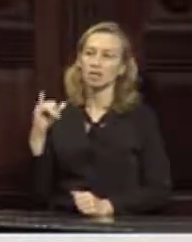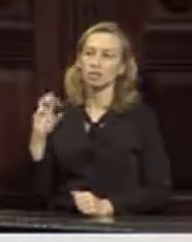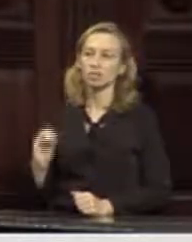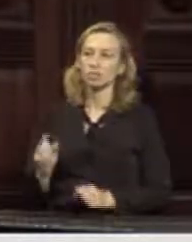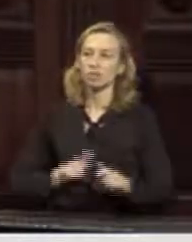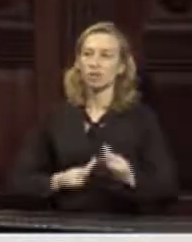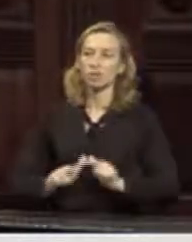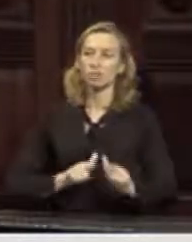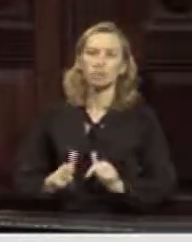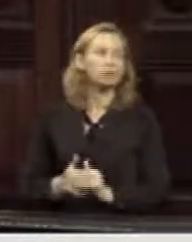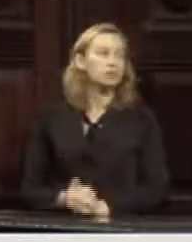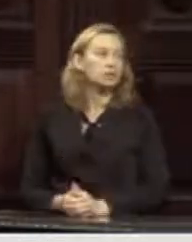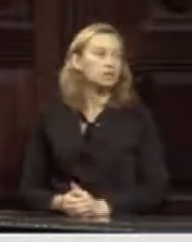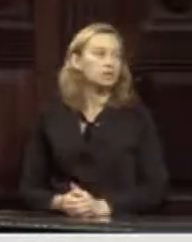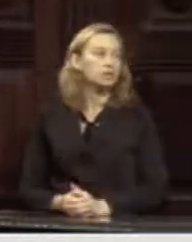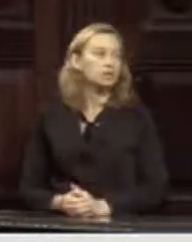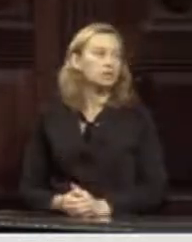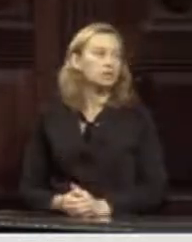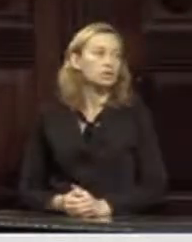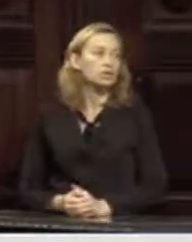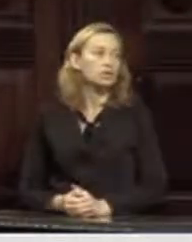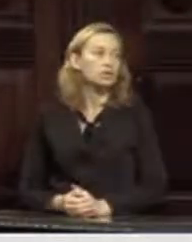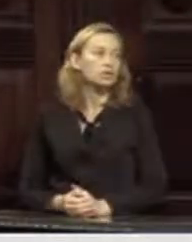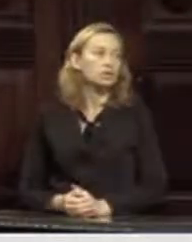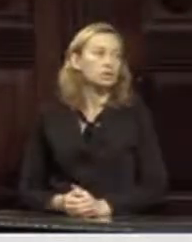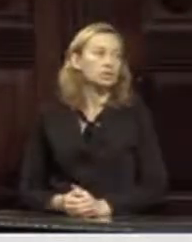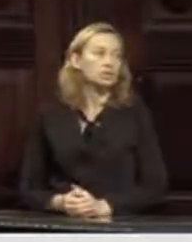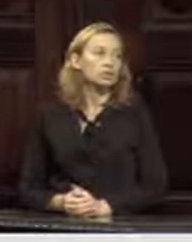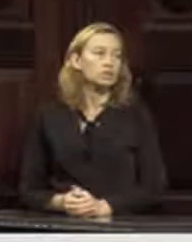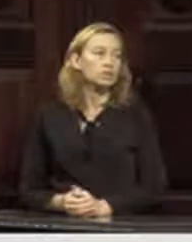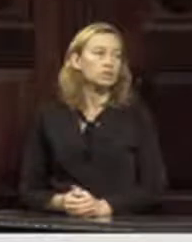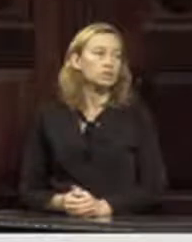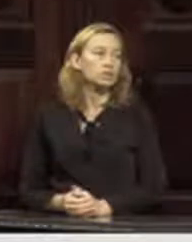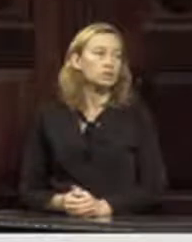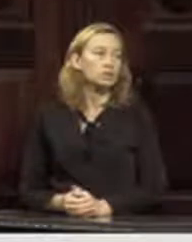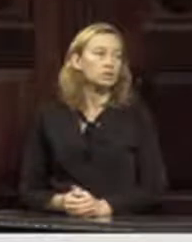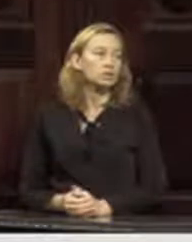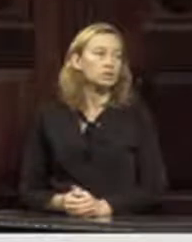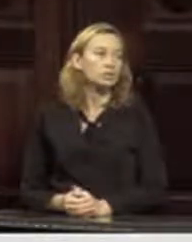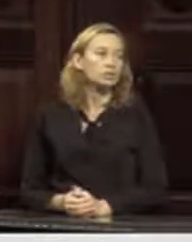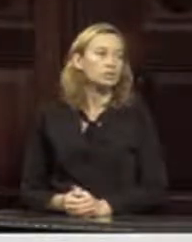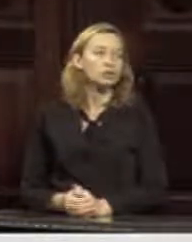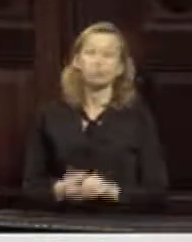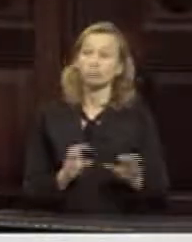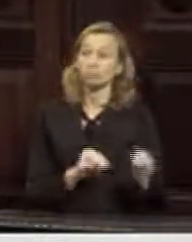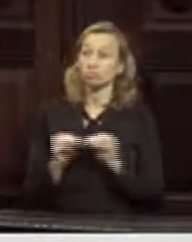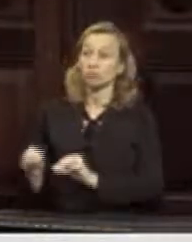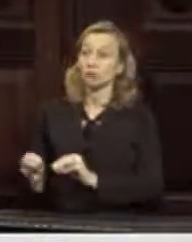Carlos, para um local de difícil acesso,